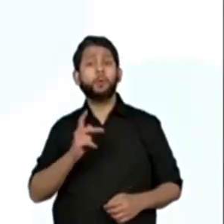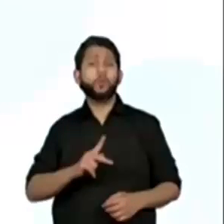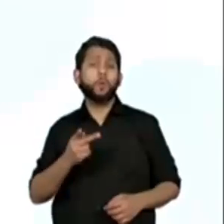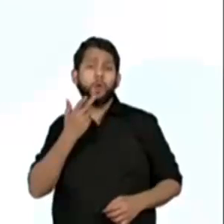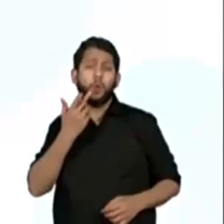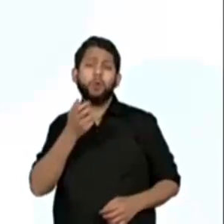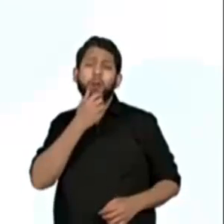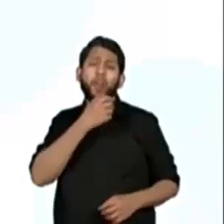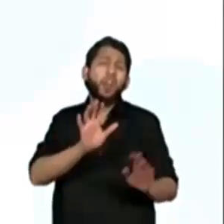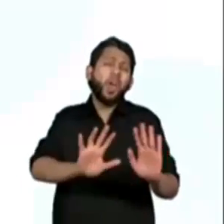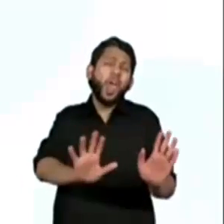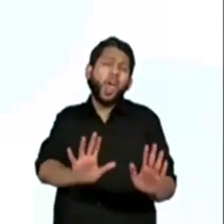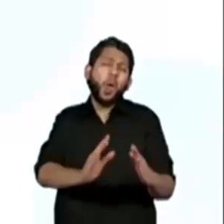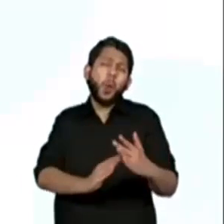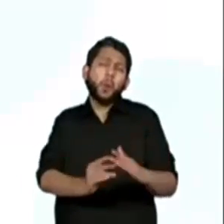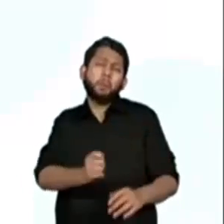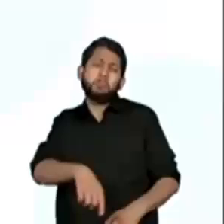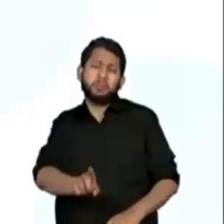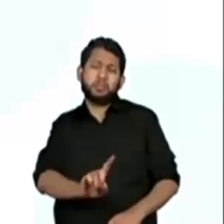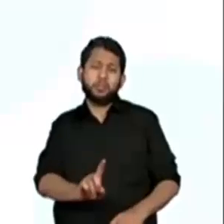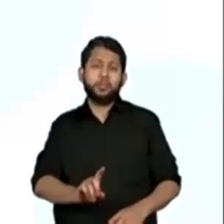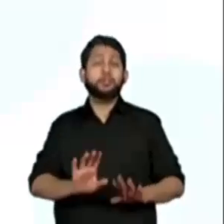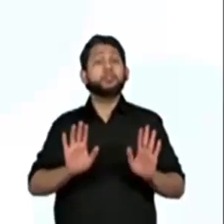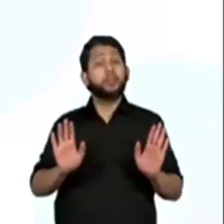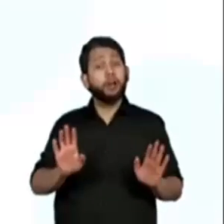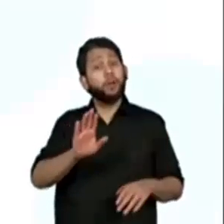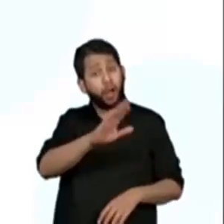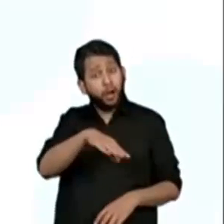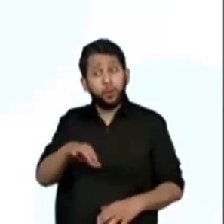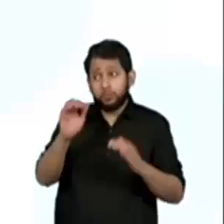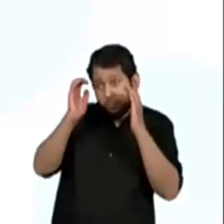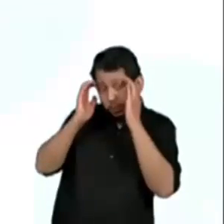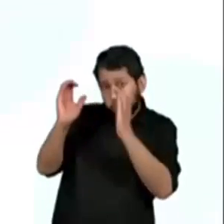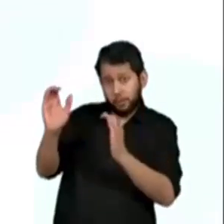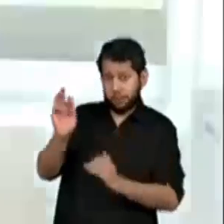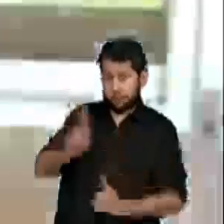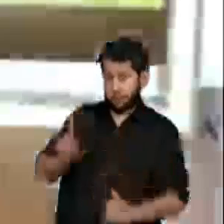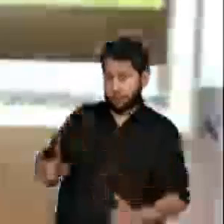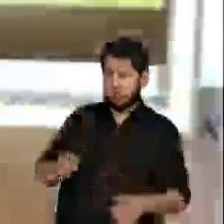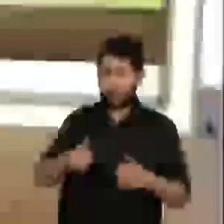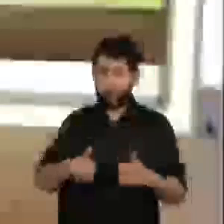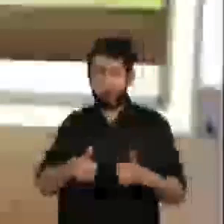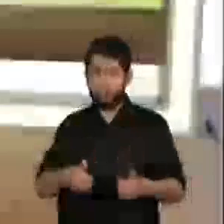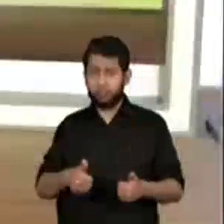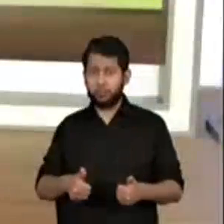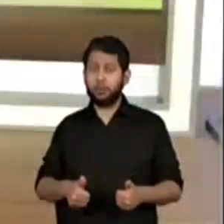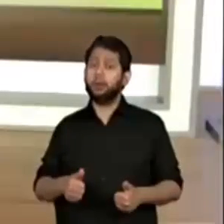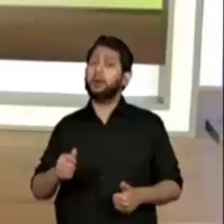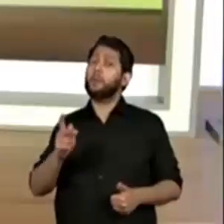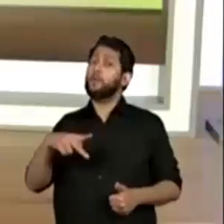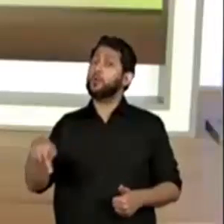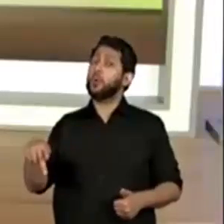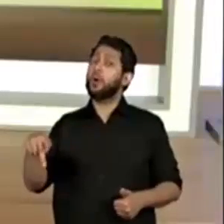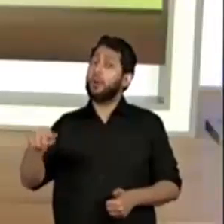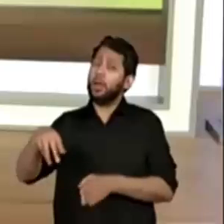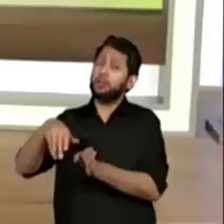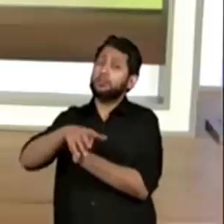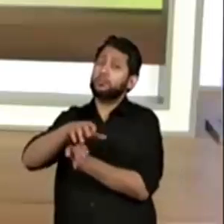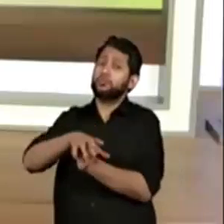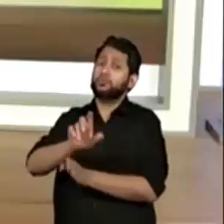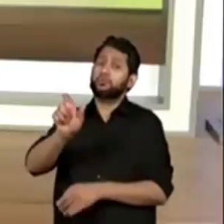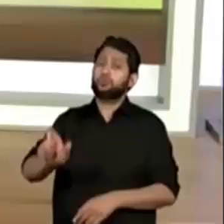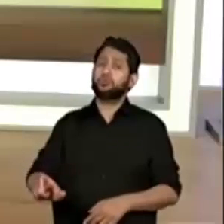disser não precisa fazer, então não faça, ok? Quem manda lá na sala de aula é o